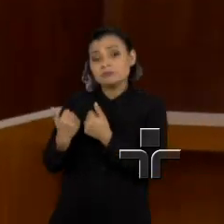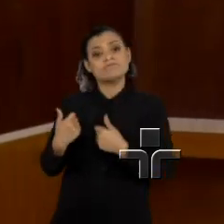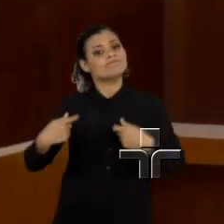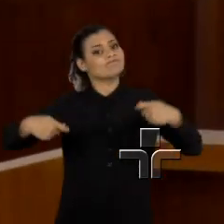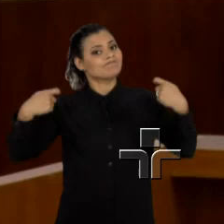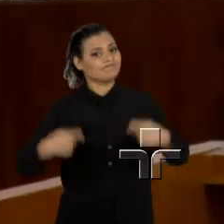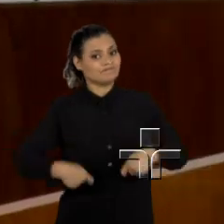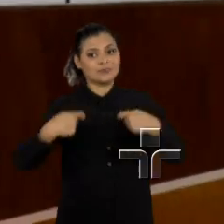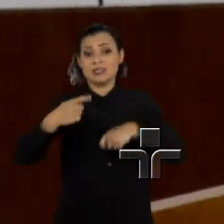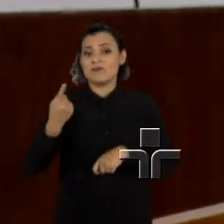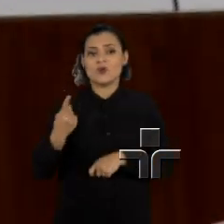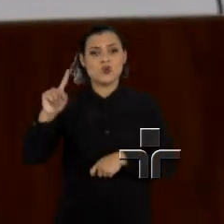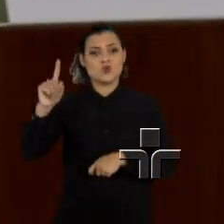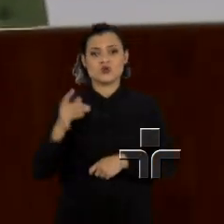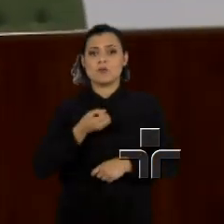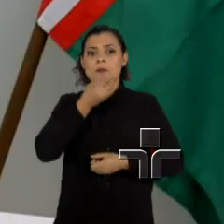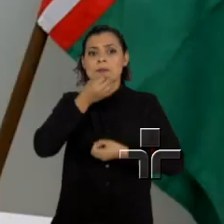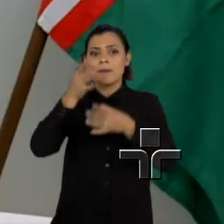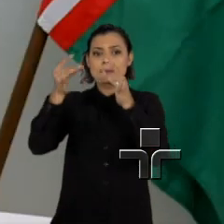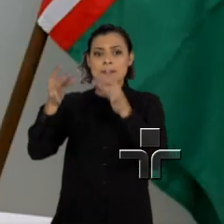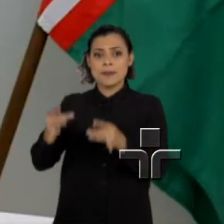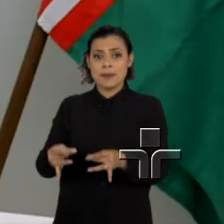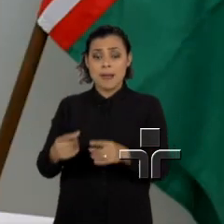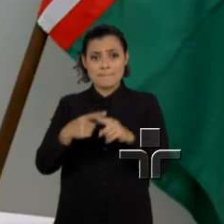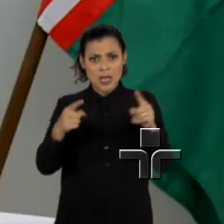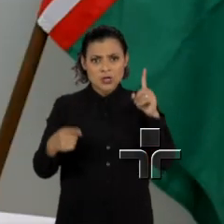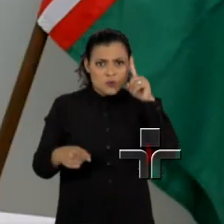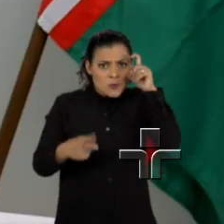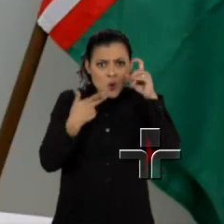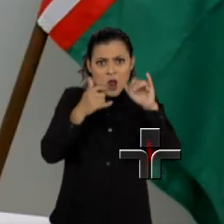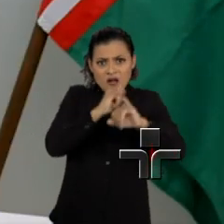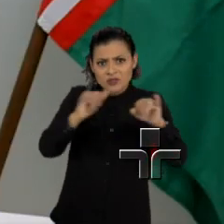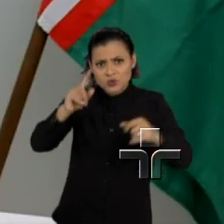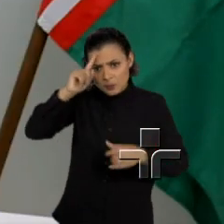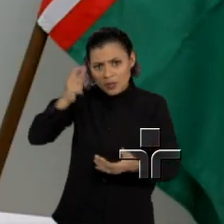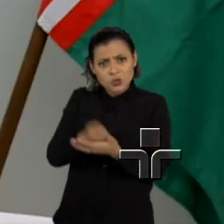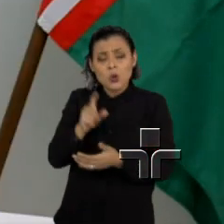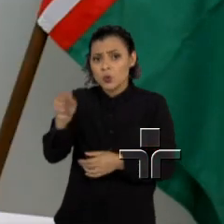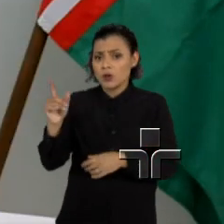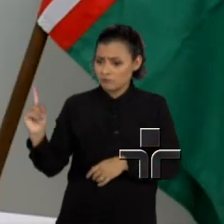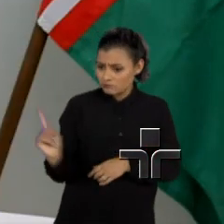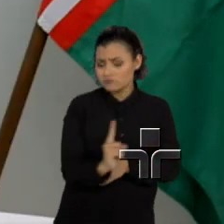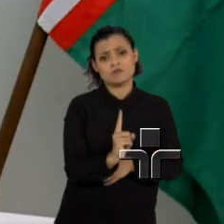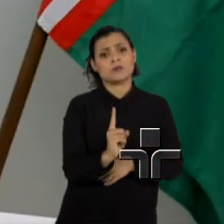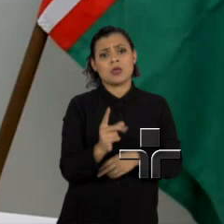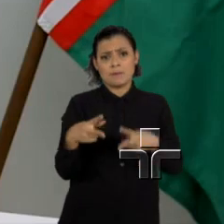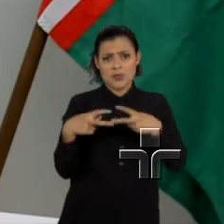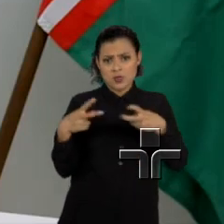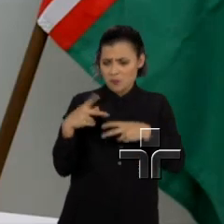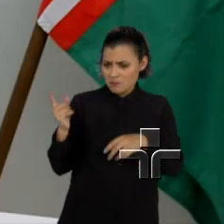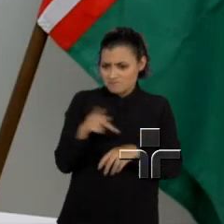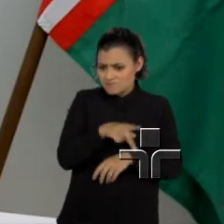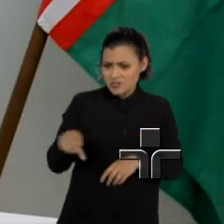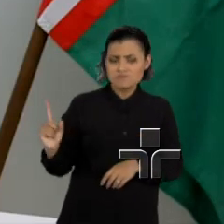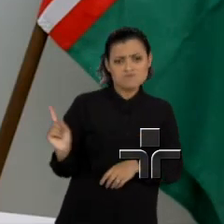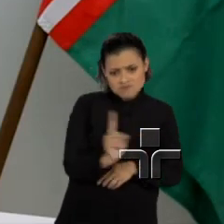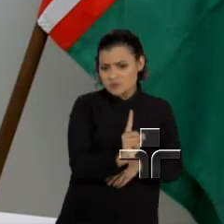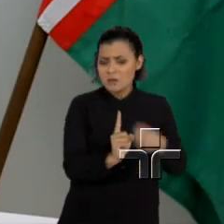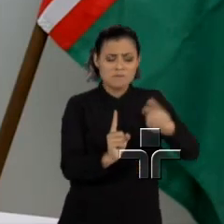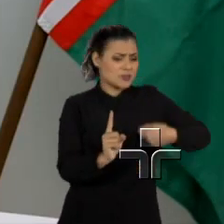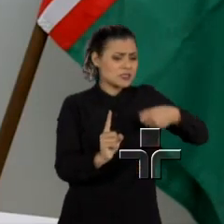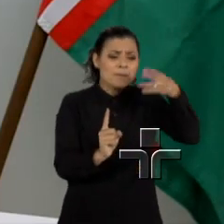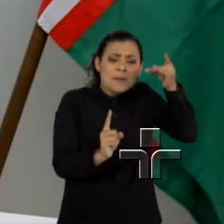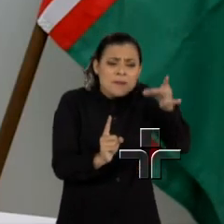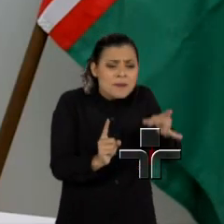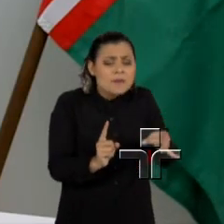ter sido o último a falar no processo. Mas Sérgio Moro determinou que Bendini e os delatores apresentassem as alegações